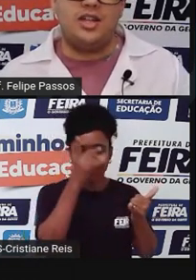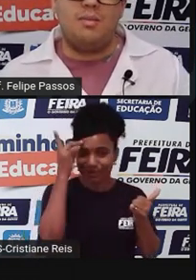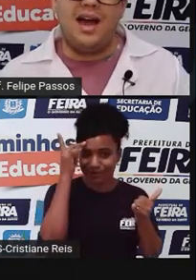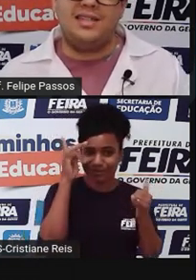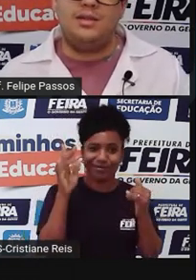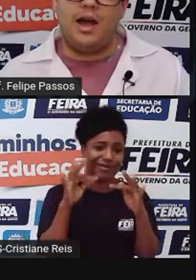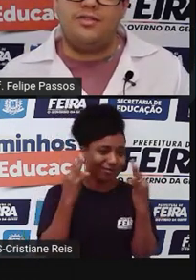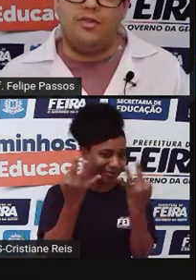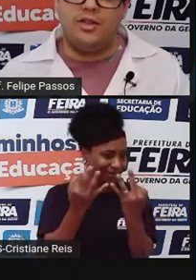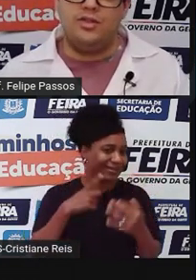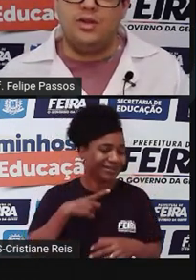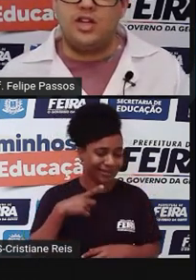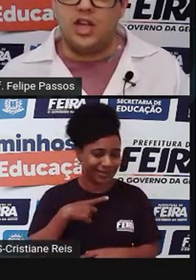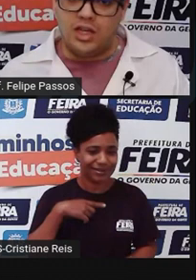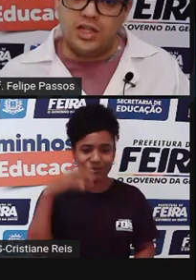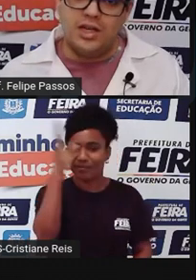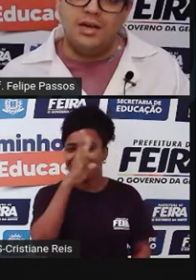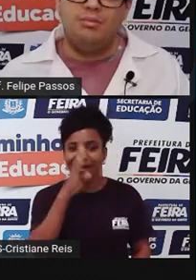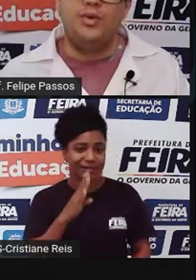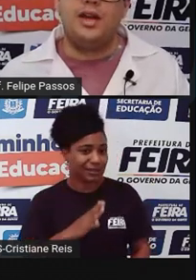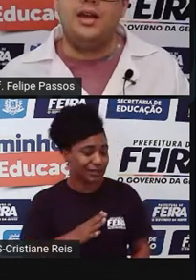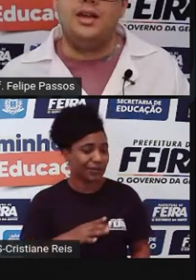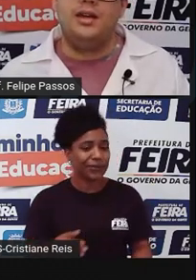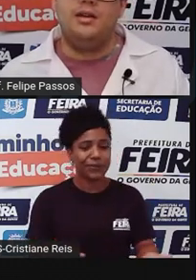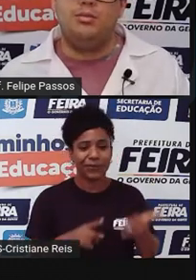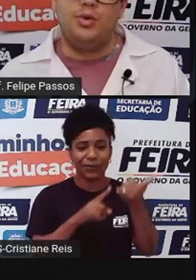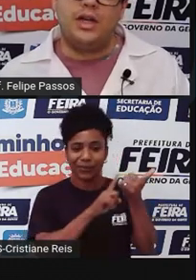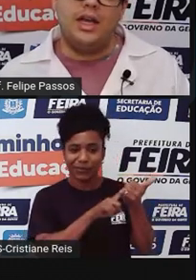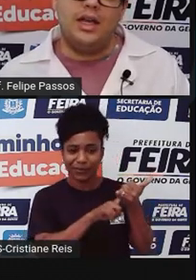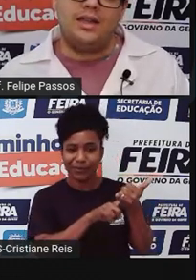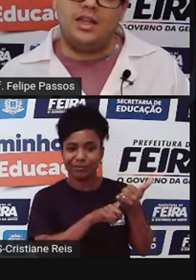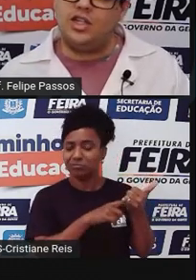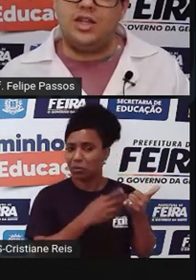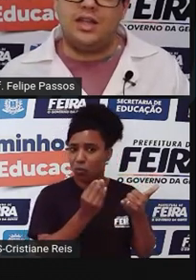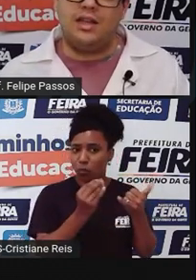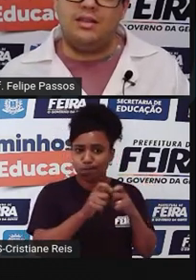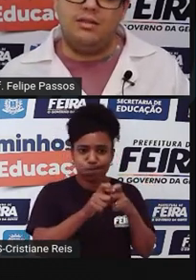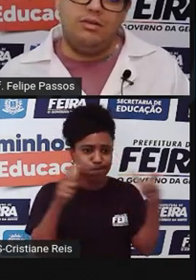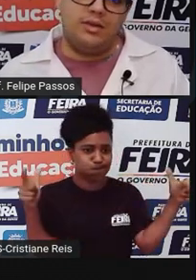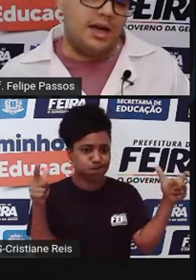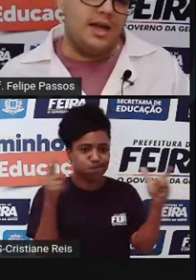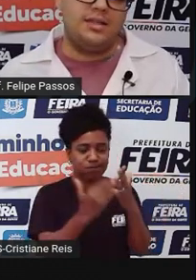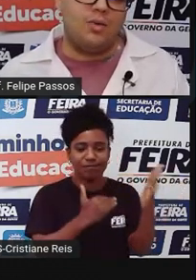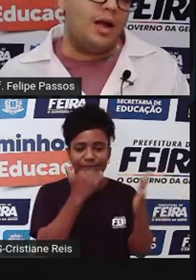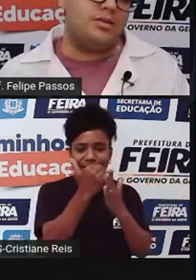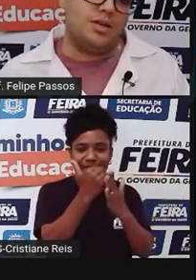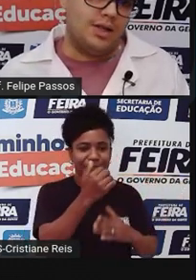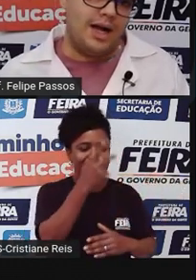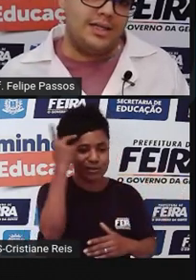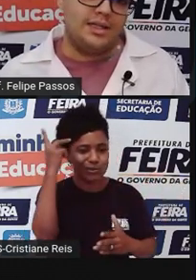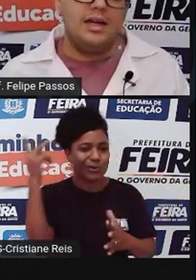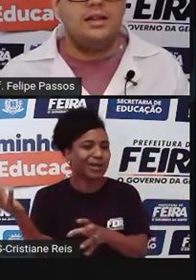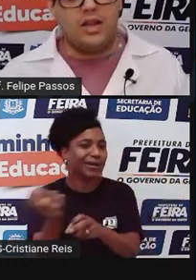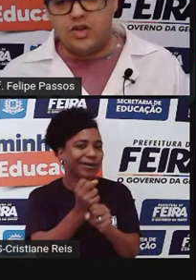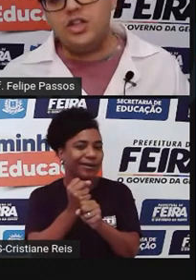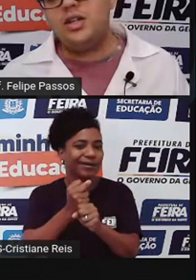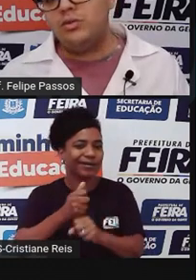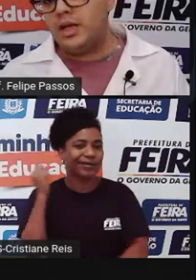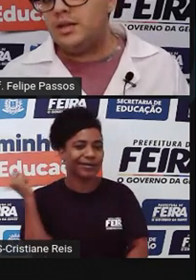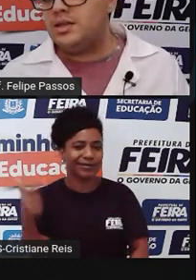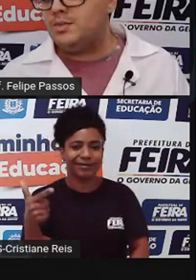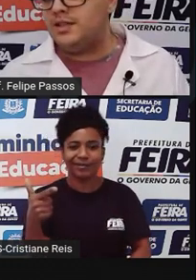a gente tem mais smartphones do que a gente porque porque tem gente que tem três quatro celulares